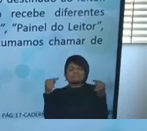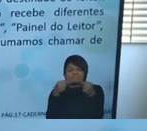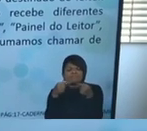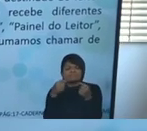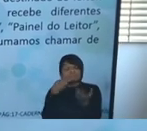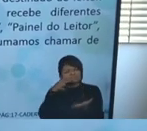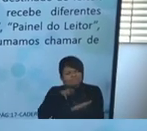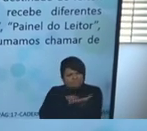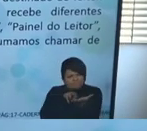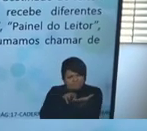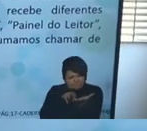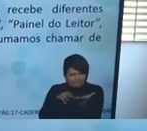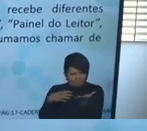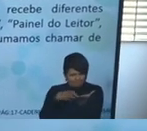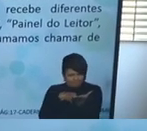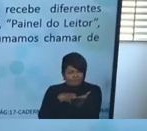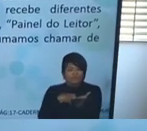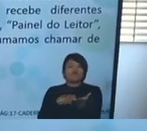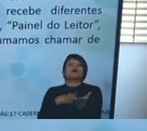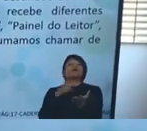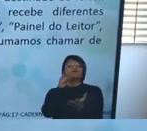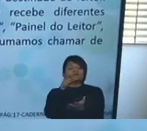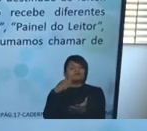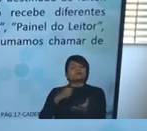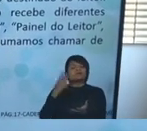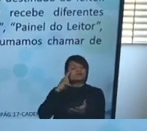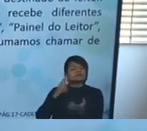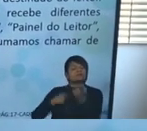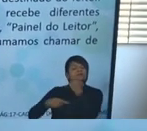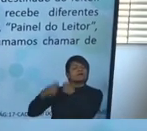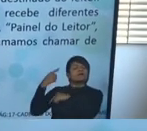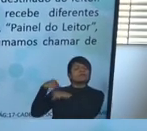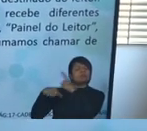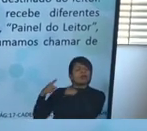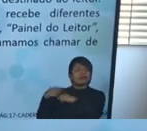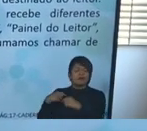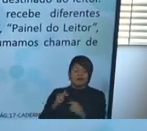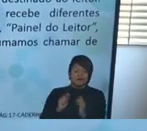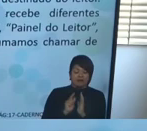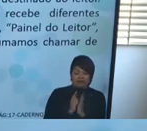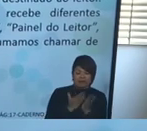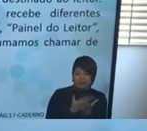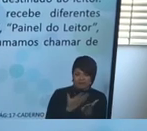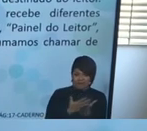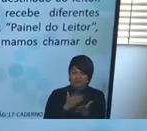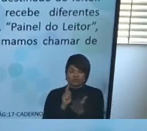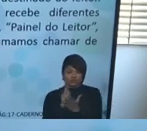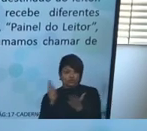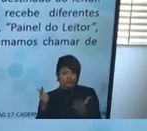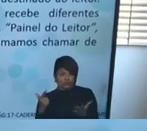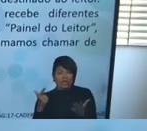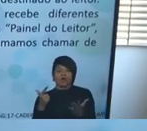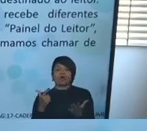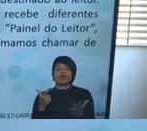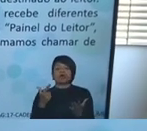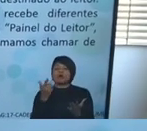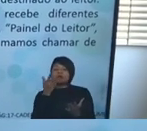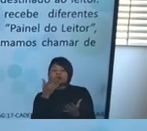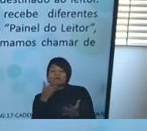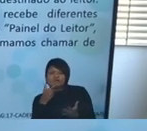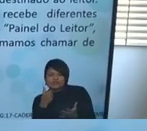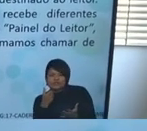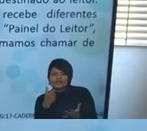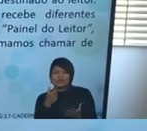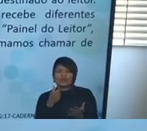cabe recordar que, em geral, as revistas e jornais infantis, impressos ou digitais, oferecem